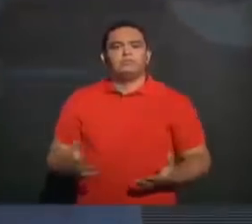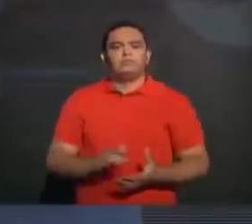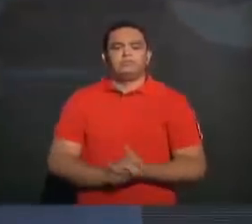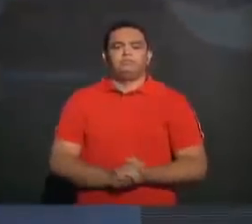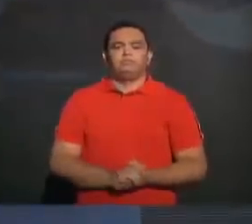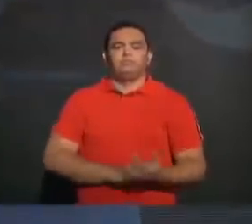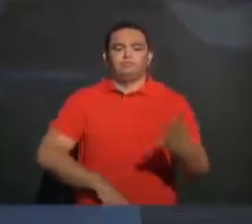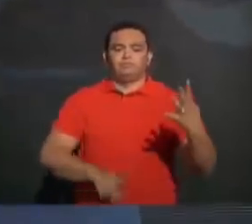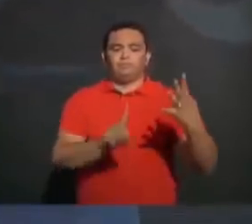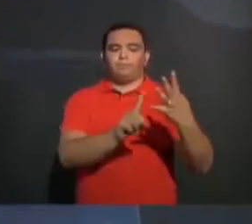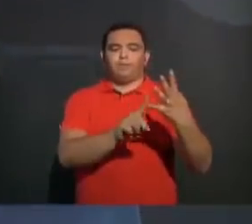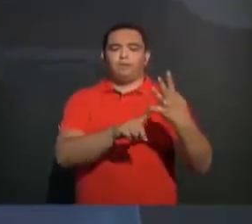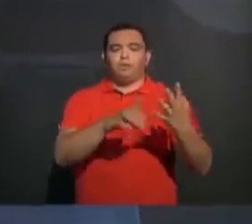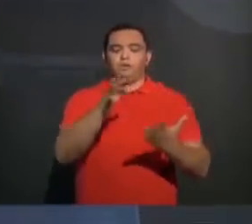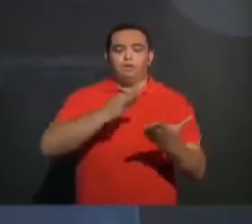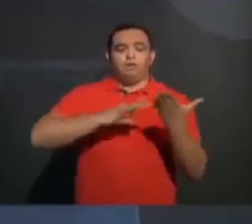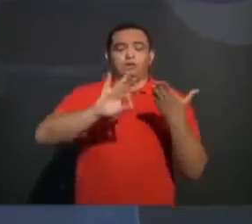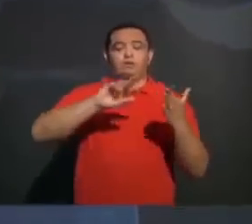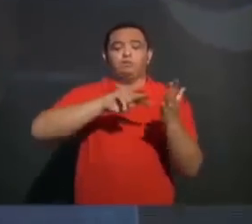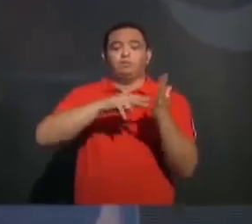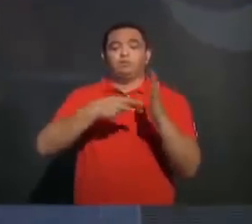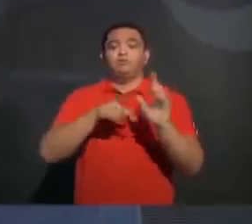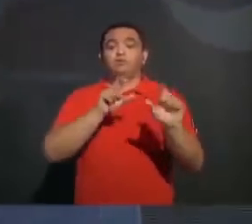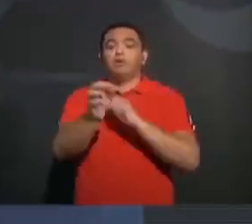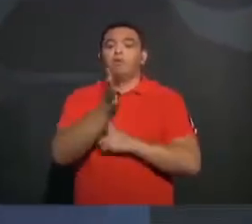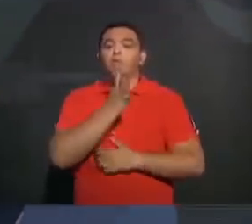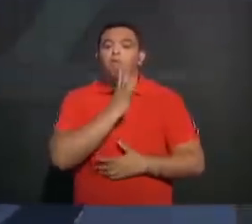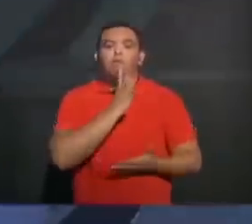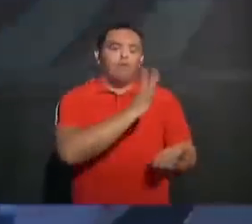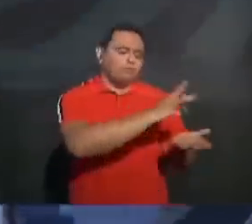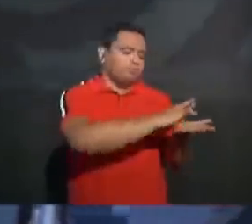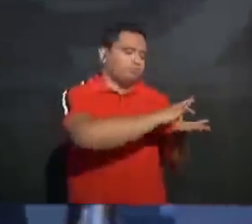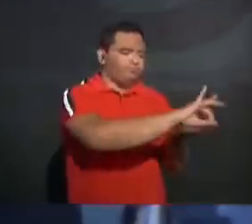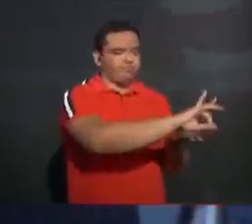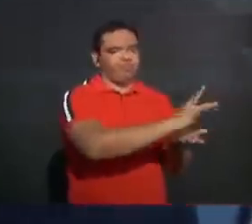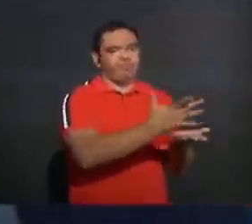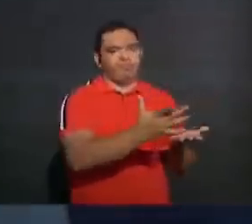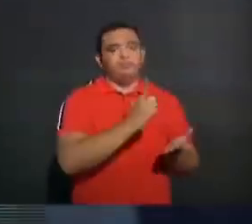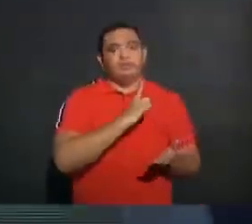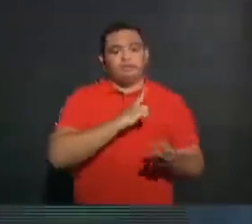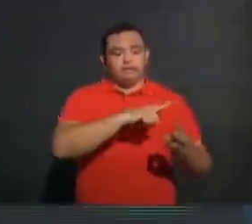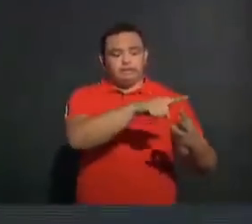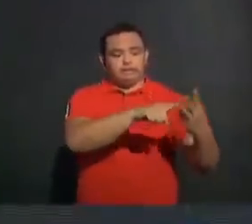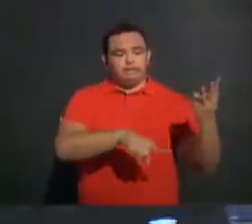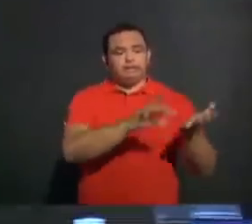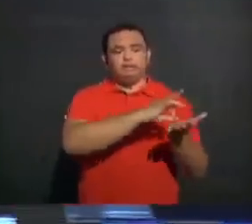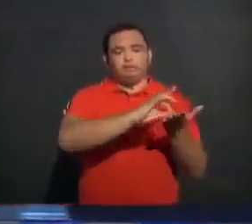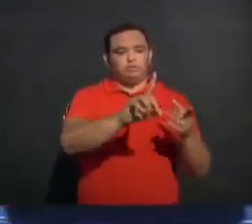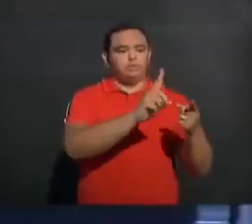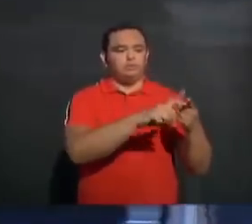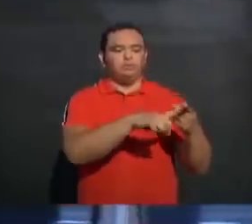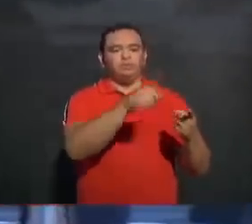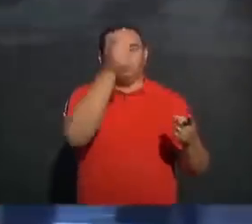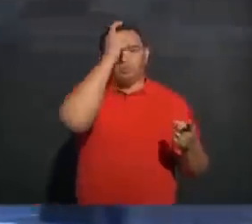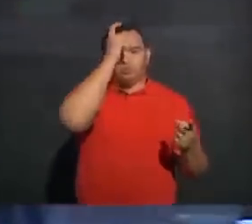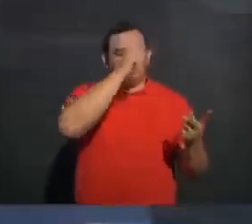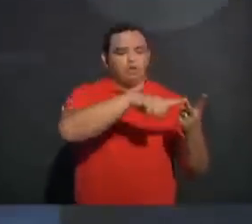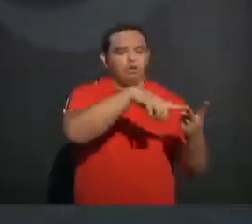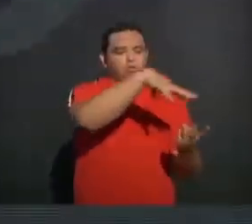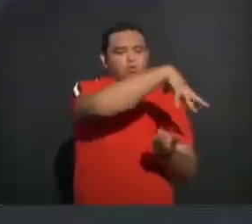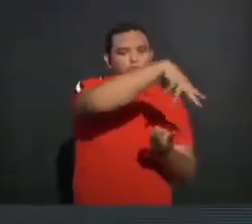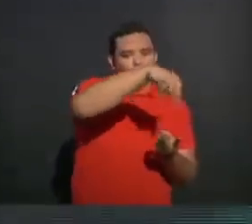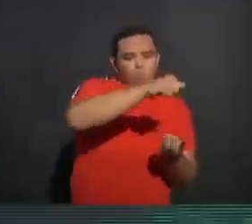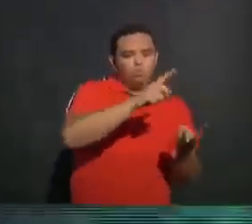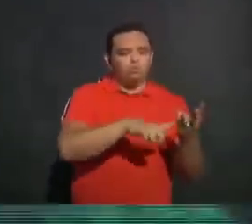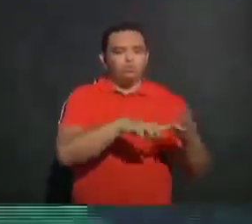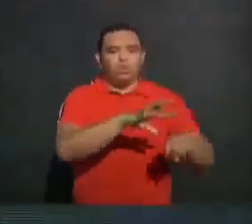Quarta coisa, se alistar significa conhecer os inimigos. Nós temos três inimigos: o diabo, o mundo e a carne.